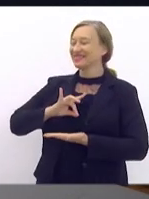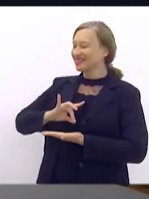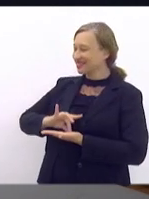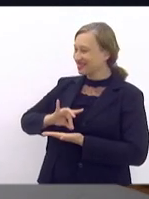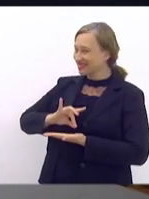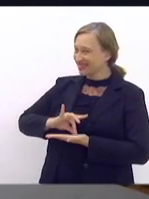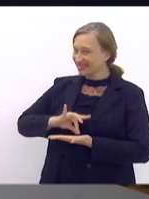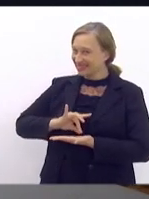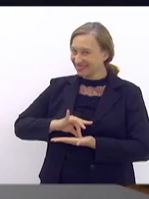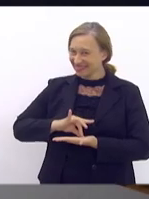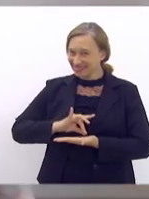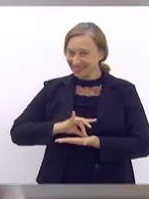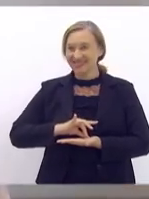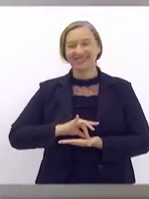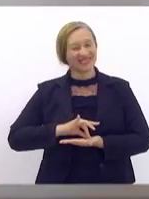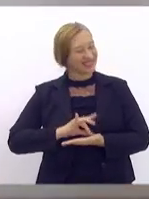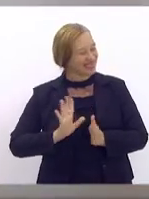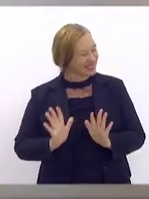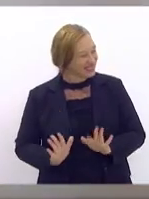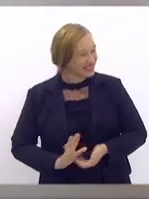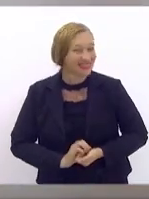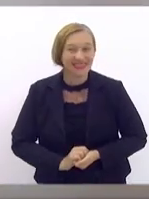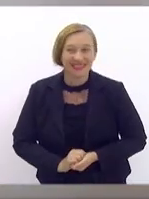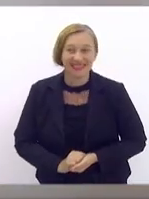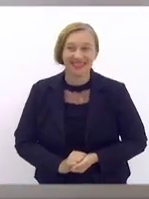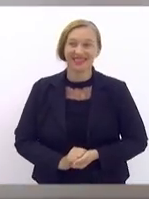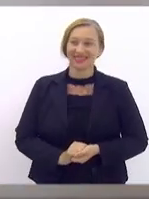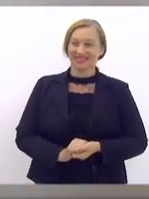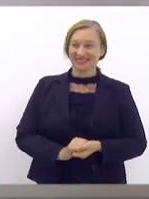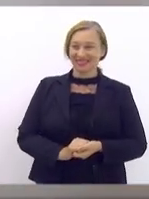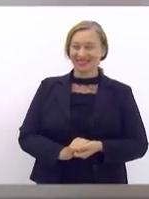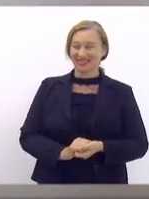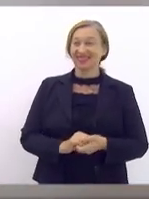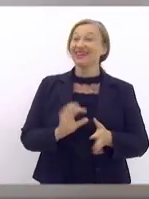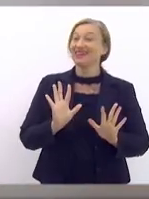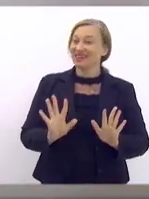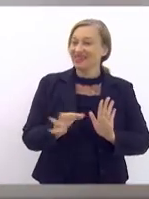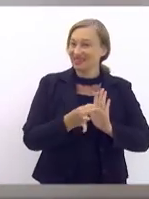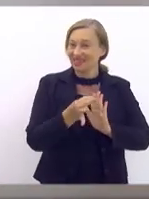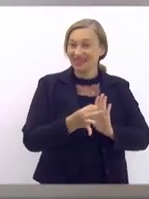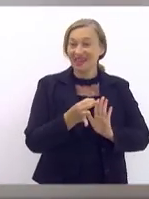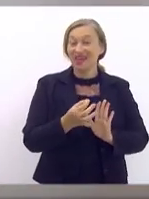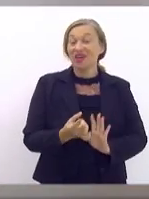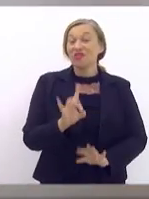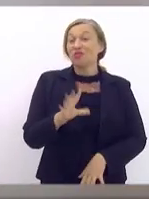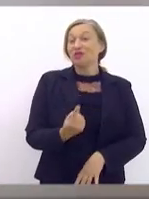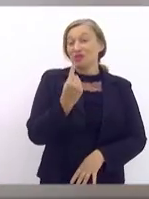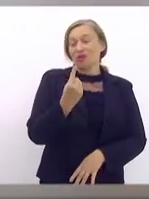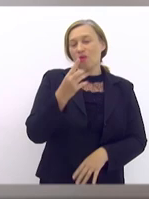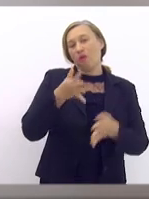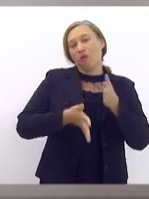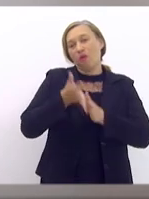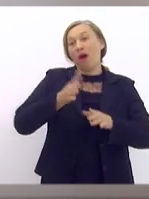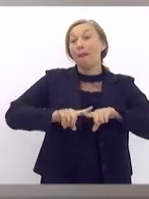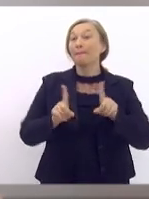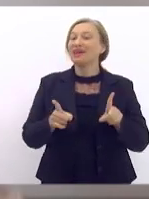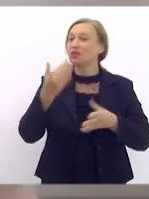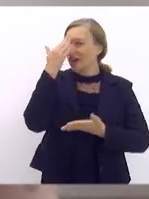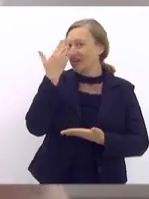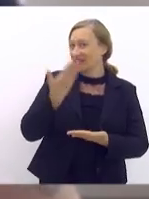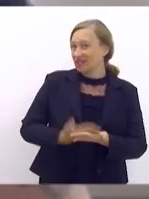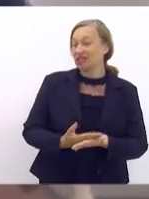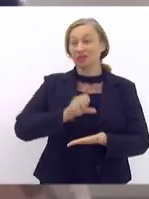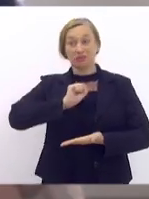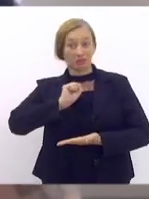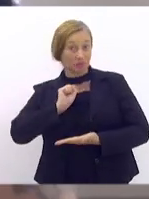pergunta que eu estava tentando fugir, porque uma só sugestão é bem complicada, né? É bem complicada. Mas eu acredito que se eu